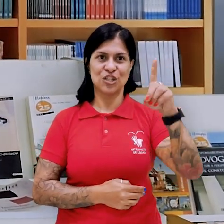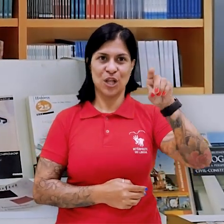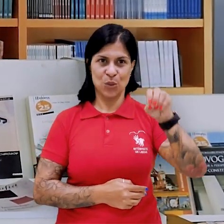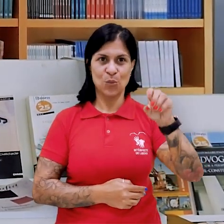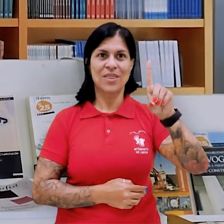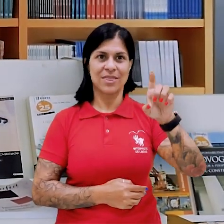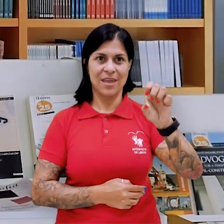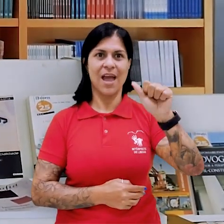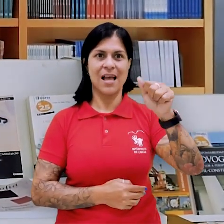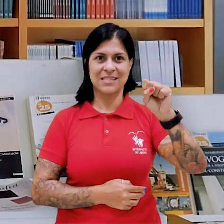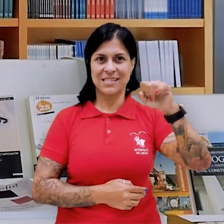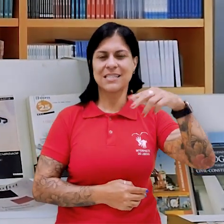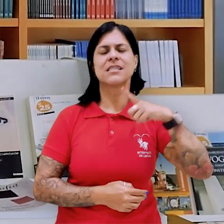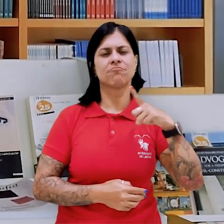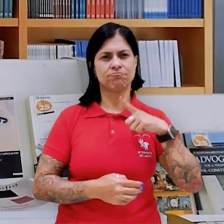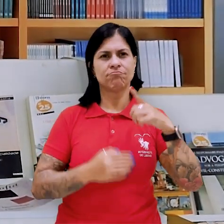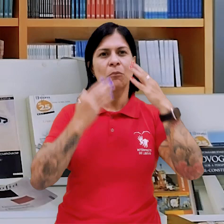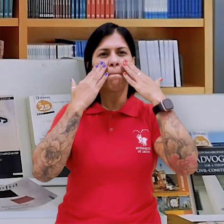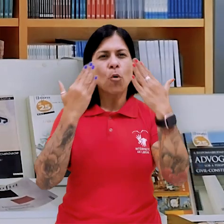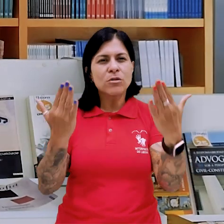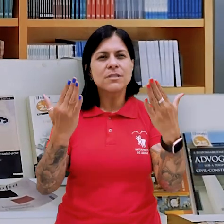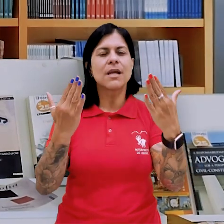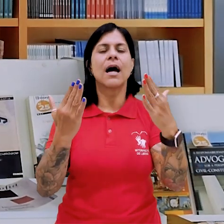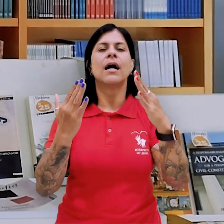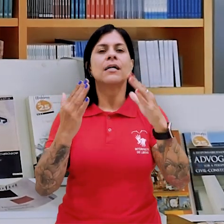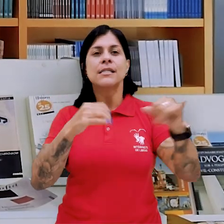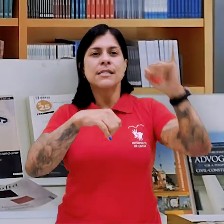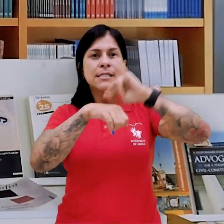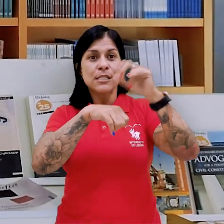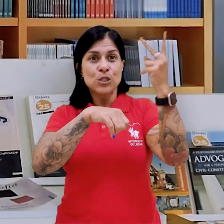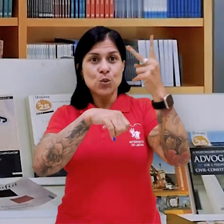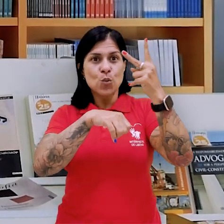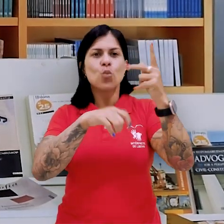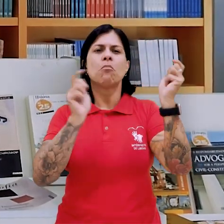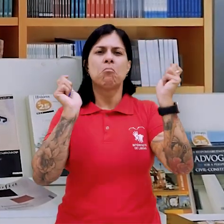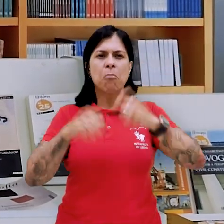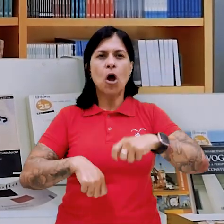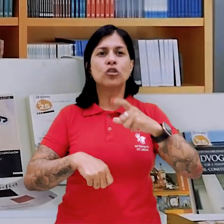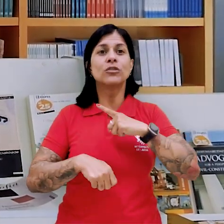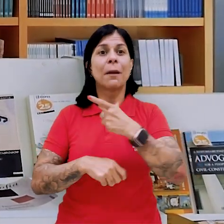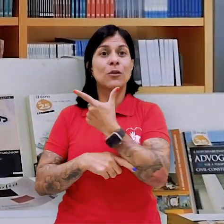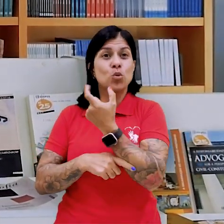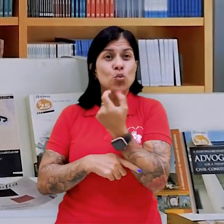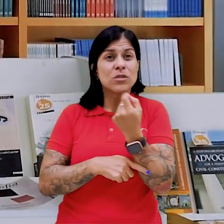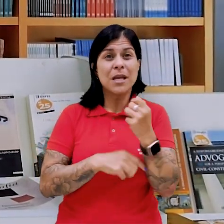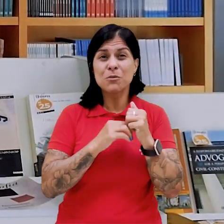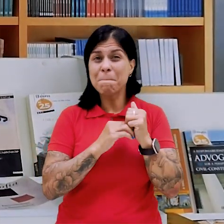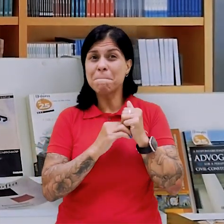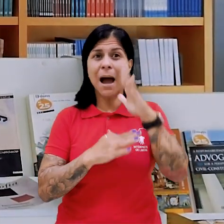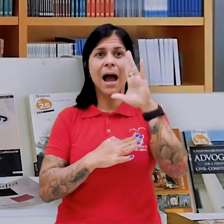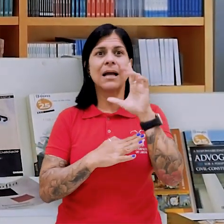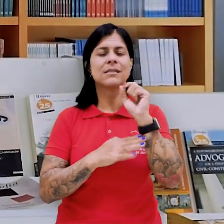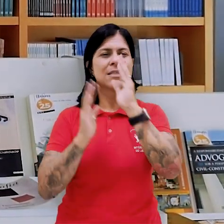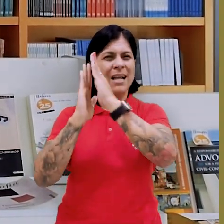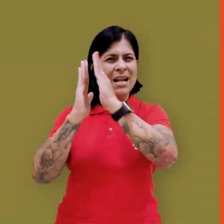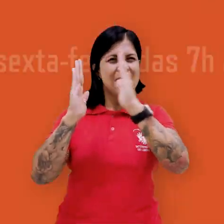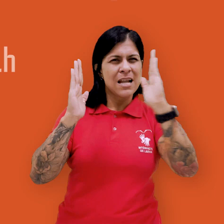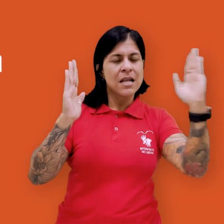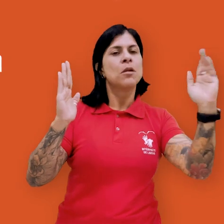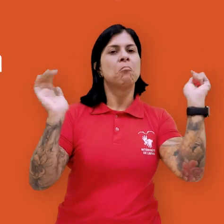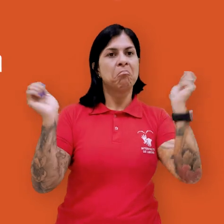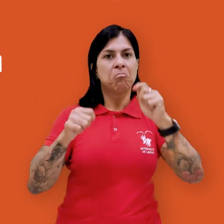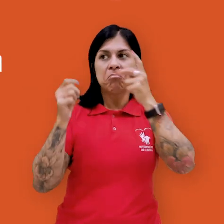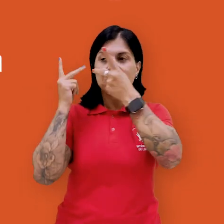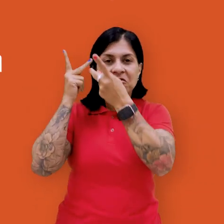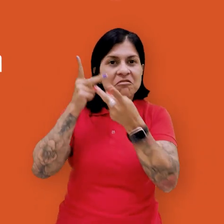aniversário de Machado de Assis. A mostra fica no segundo andar do prédio e conta com mais de 200 exemplares das obras